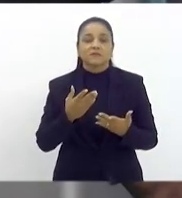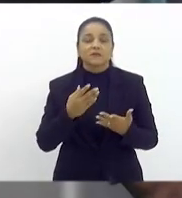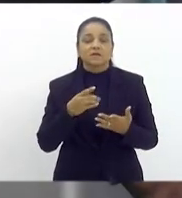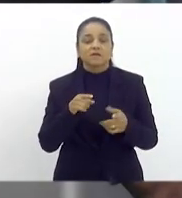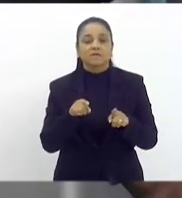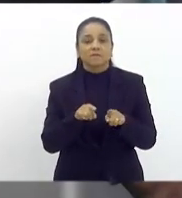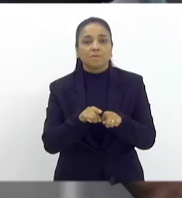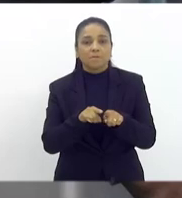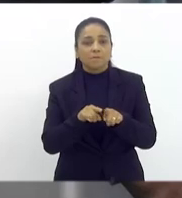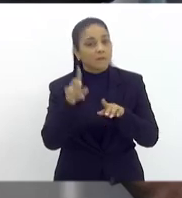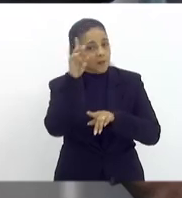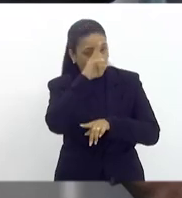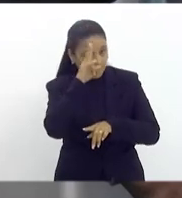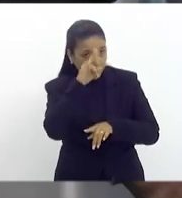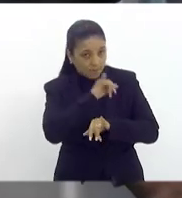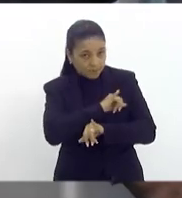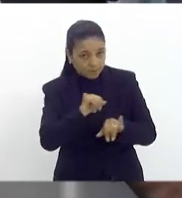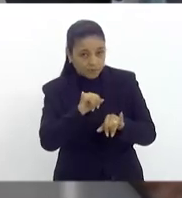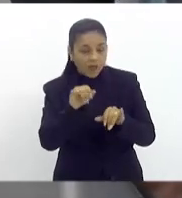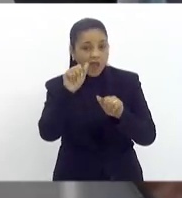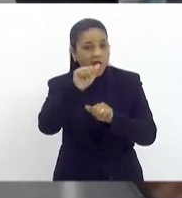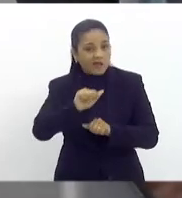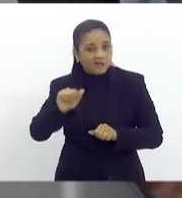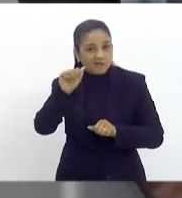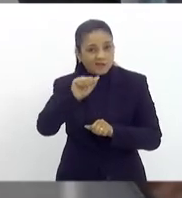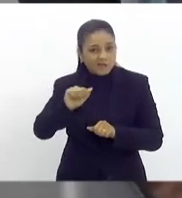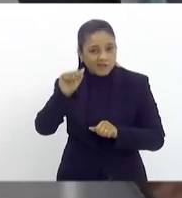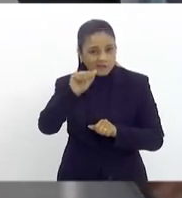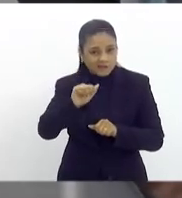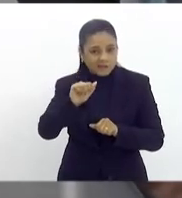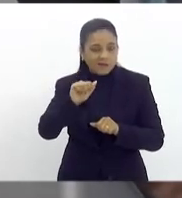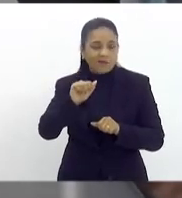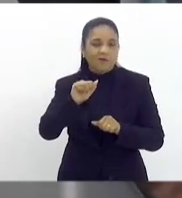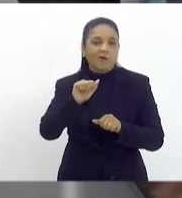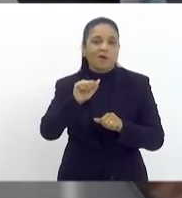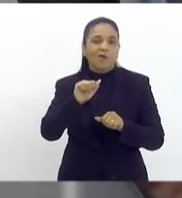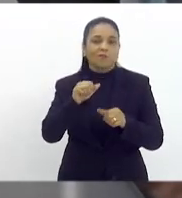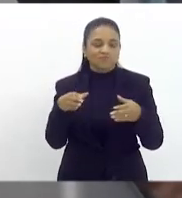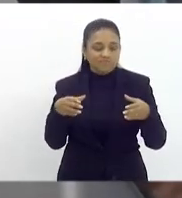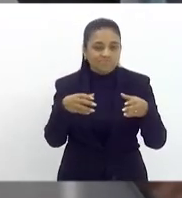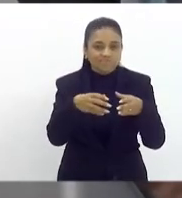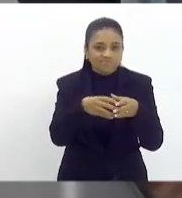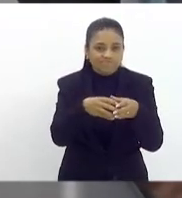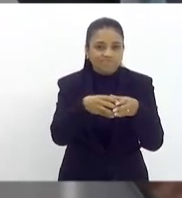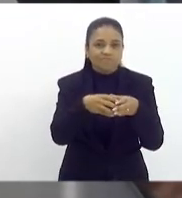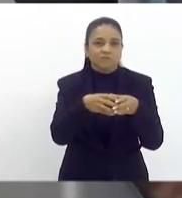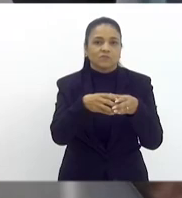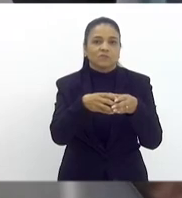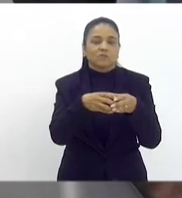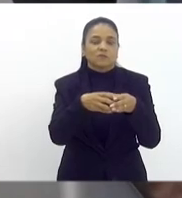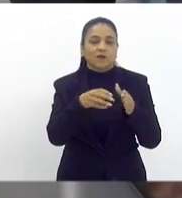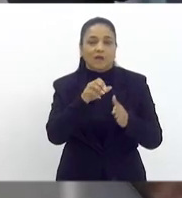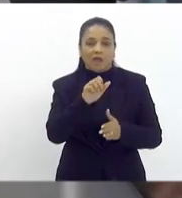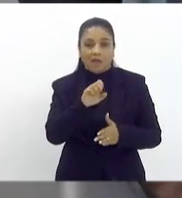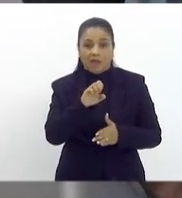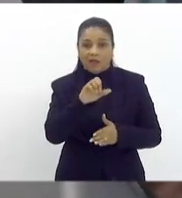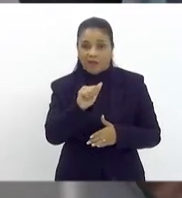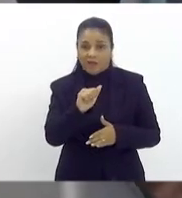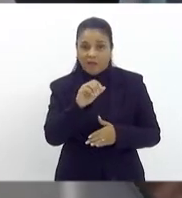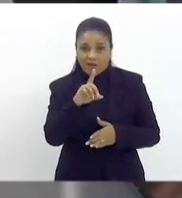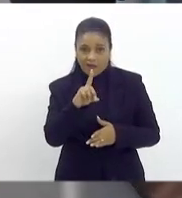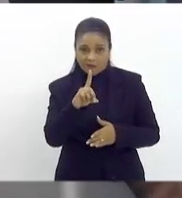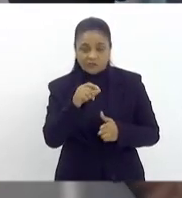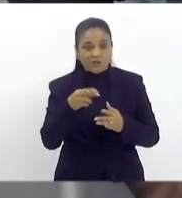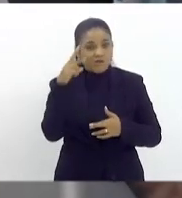habilitação das associações componentes da gestão coletiva do ECAD, como a própria fiscalização de